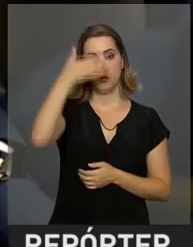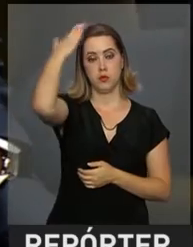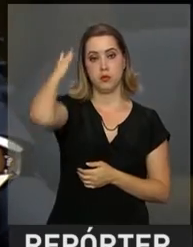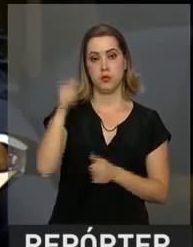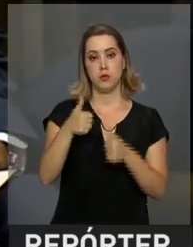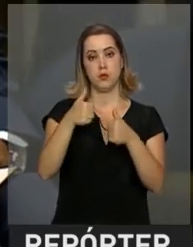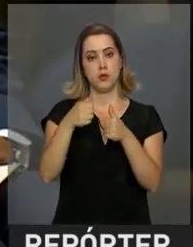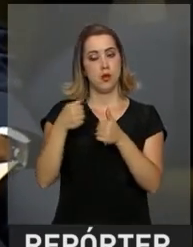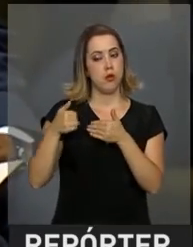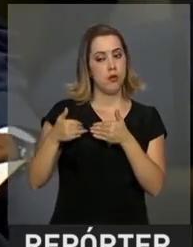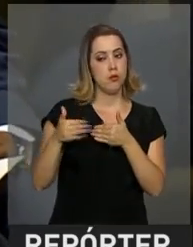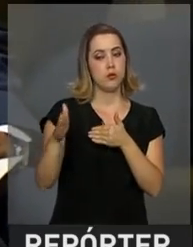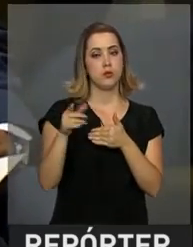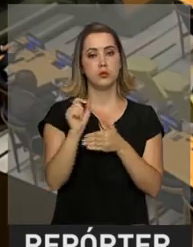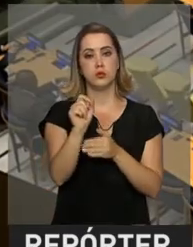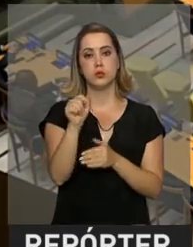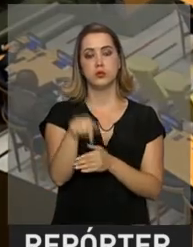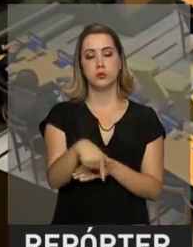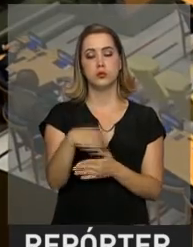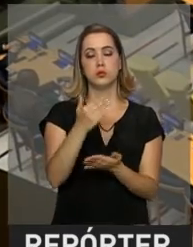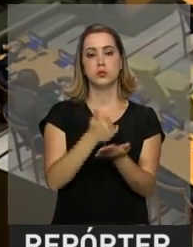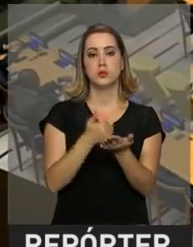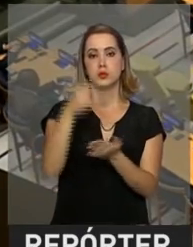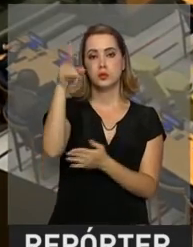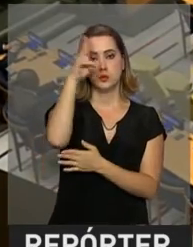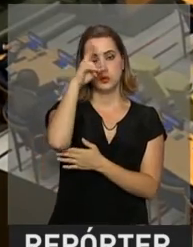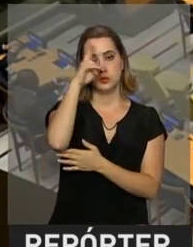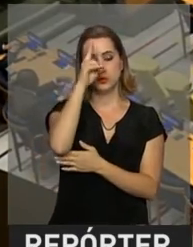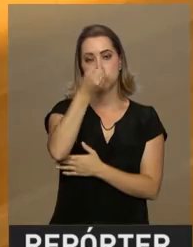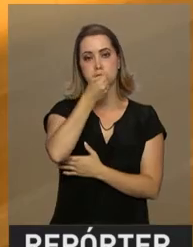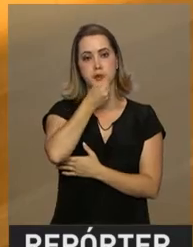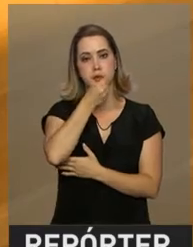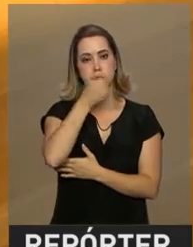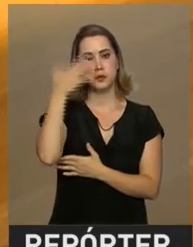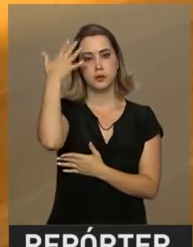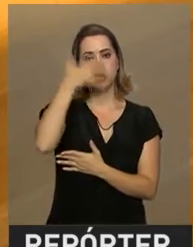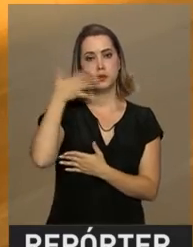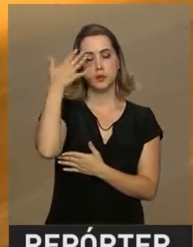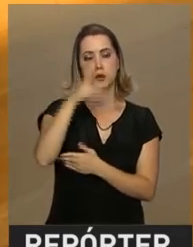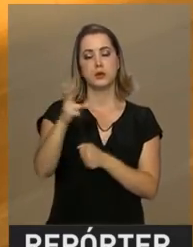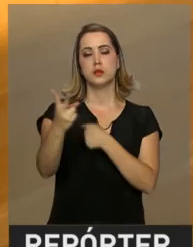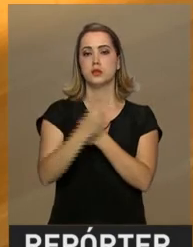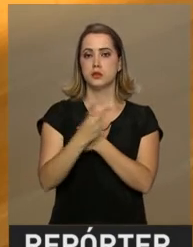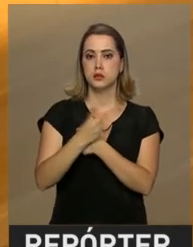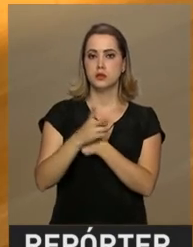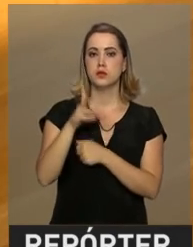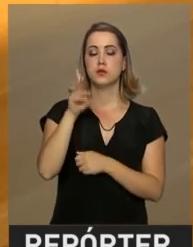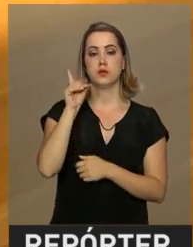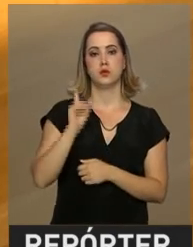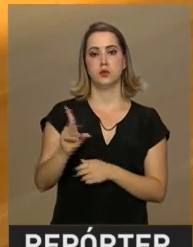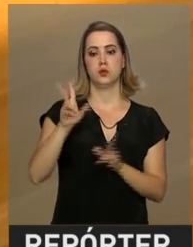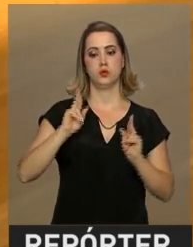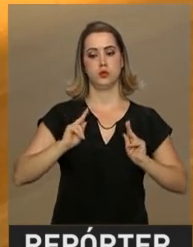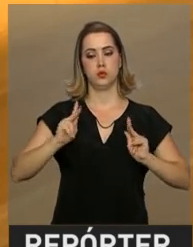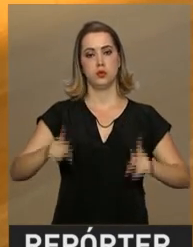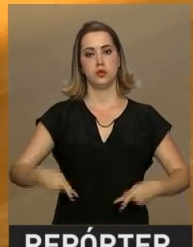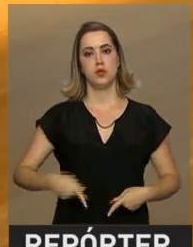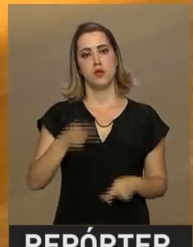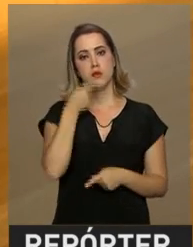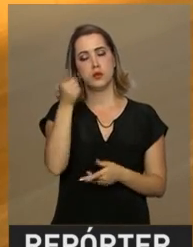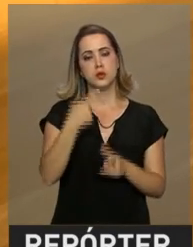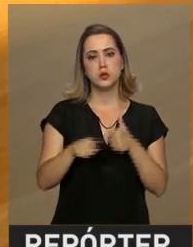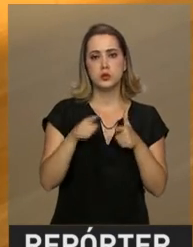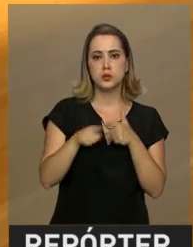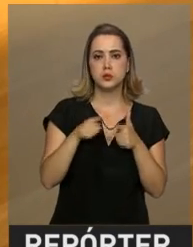estreou nas nações unidas nesta segunda feira com um discurso em defesa dos direitos humanos disse que a crise de refugiados